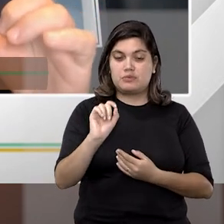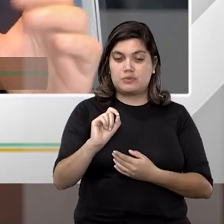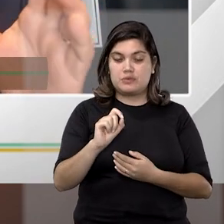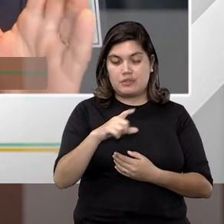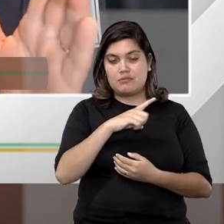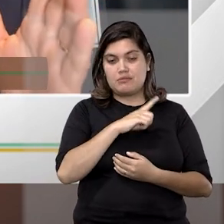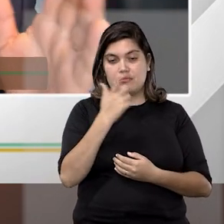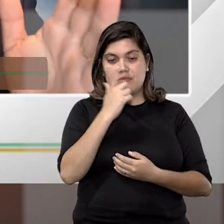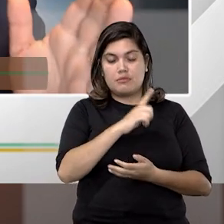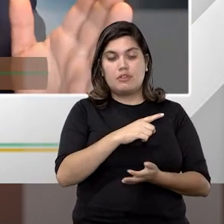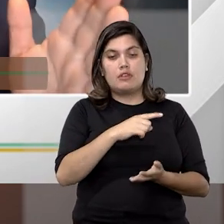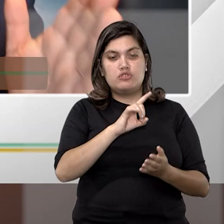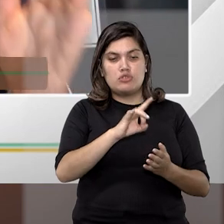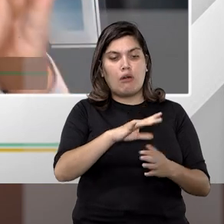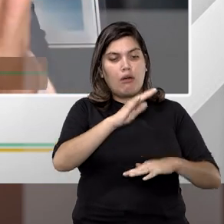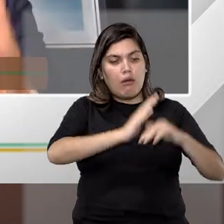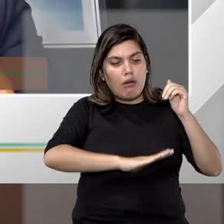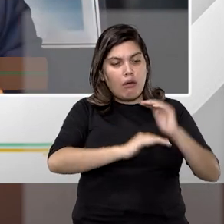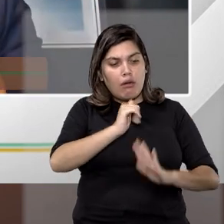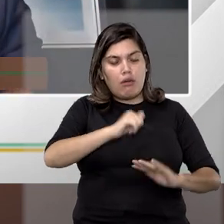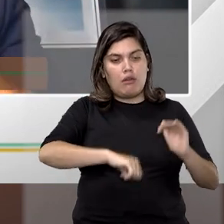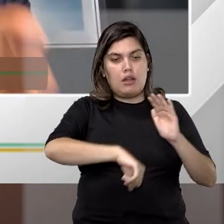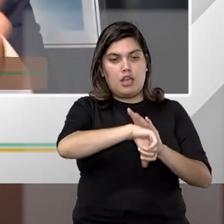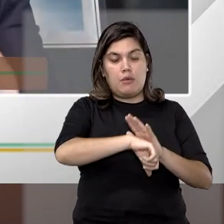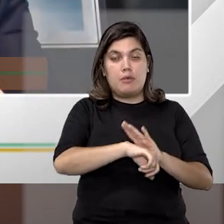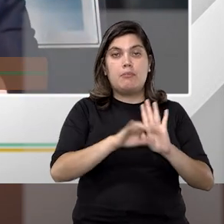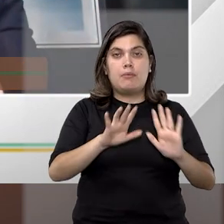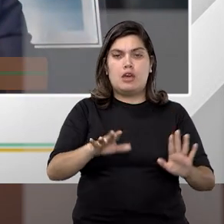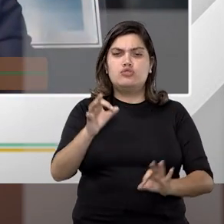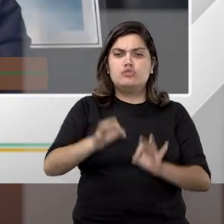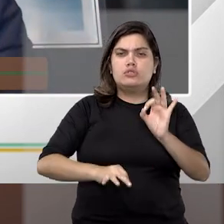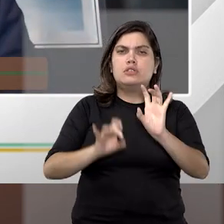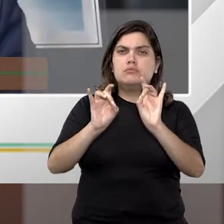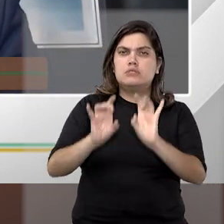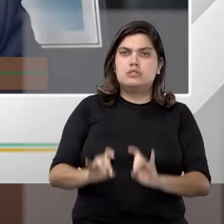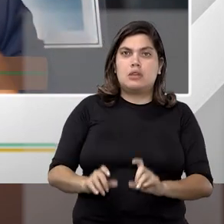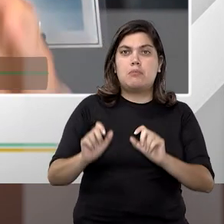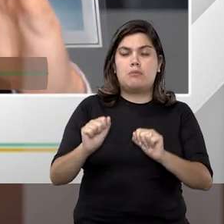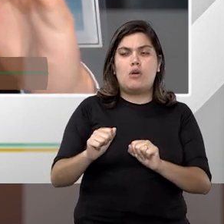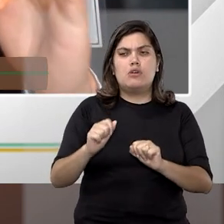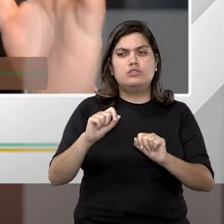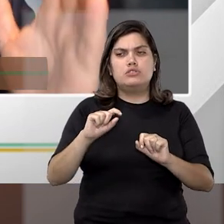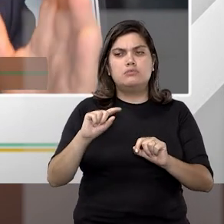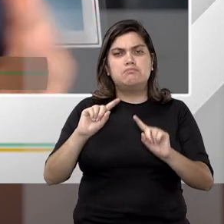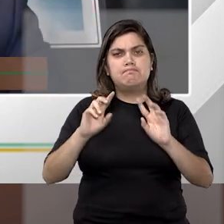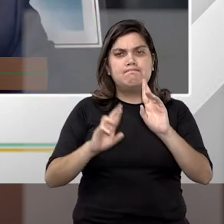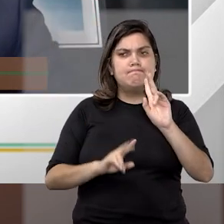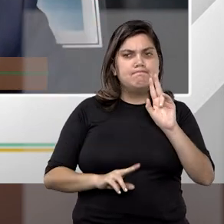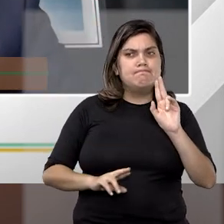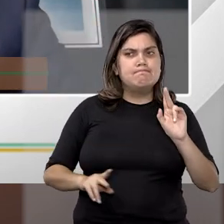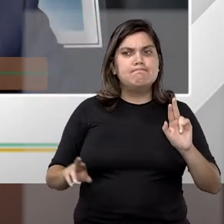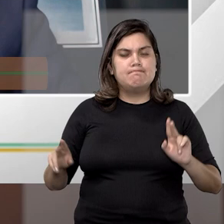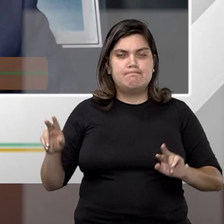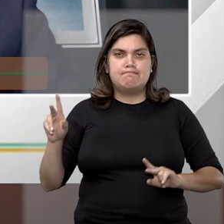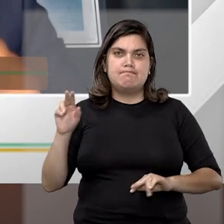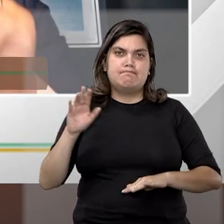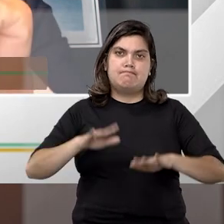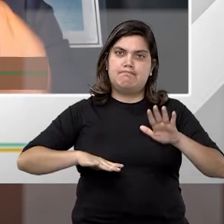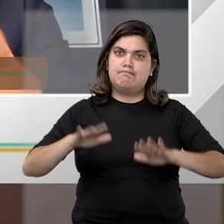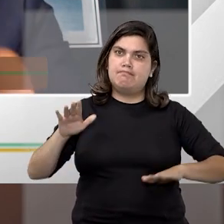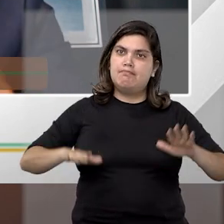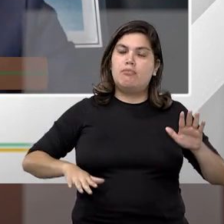princípio que o crime investiga só tem praticou o crime no Juizado Especial pode ser relativizado